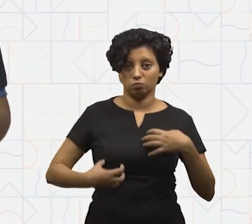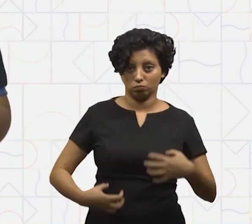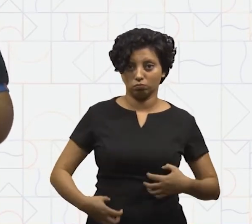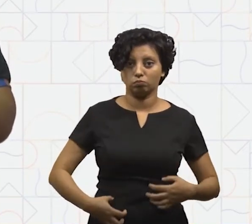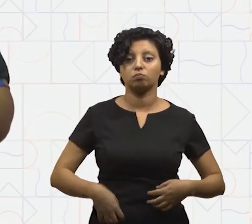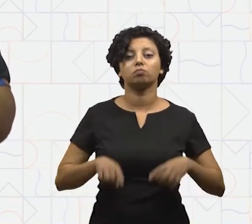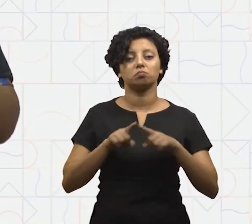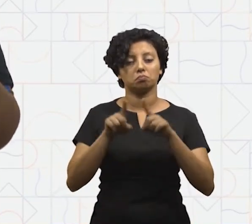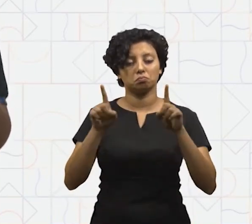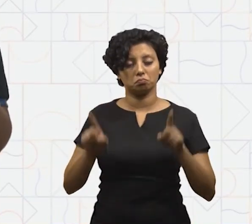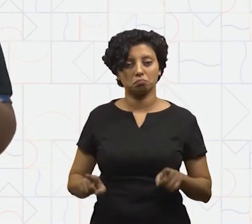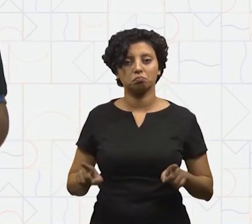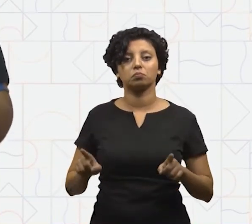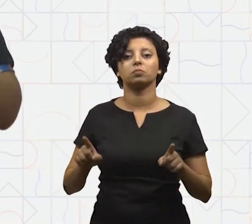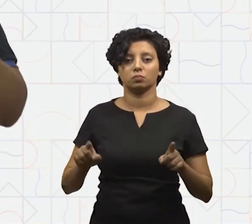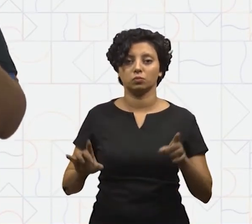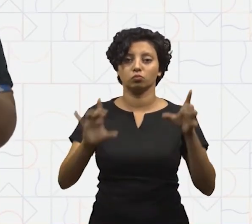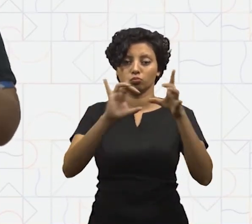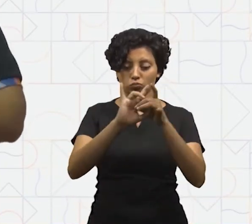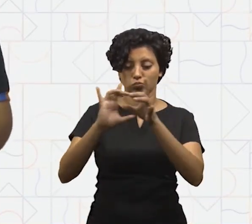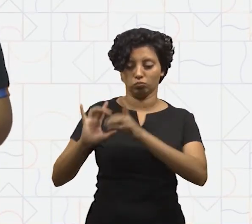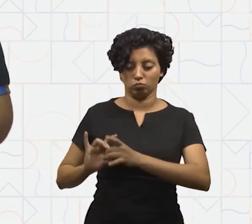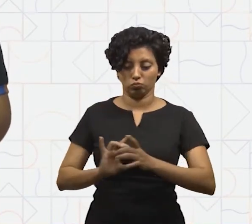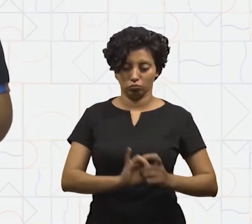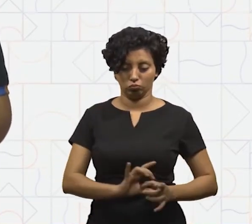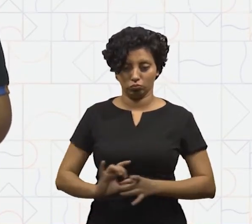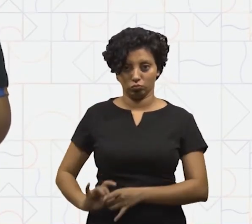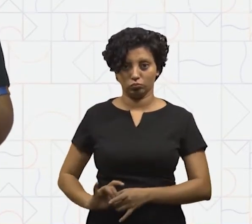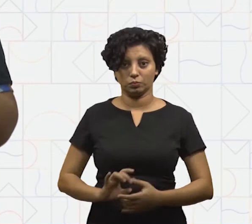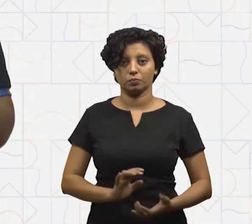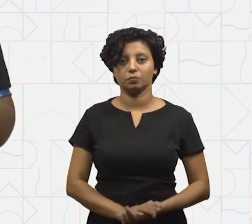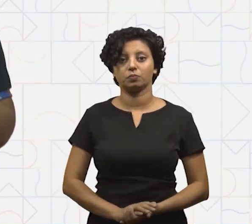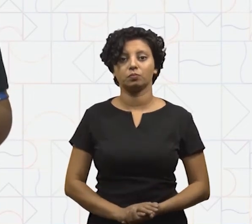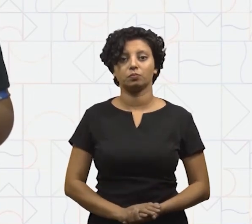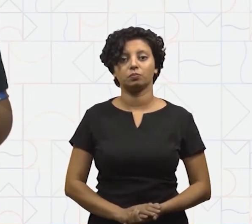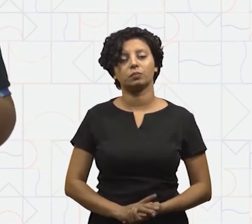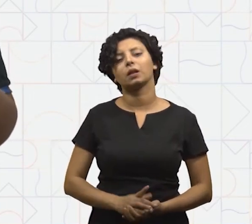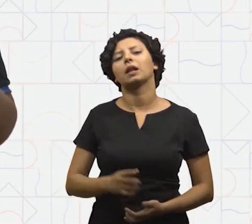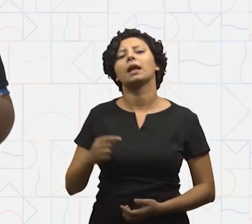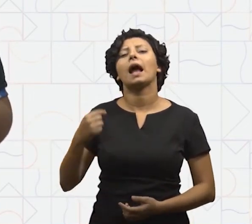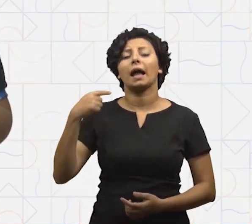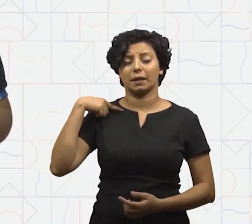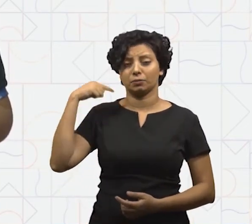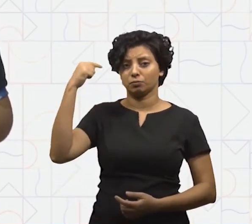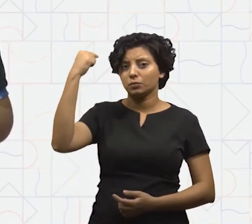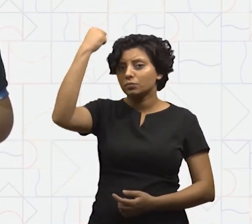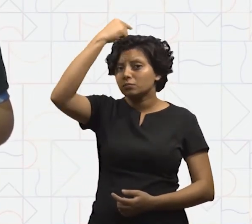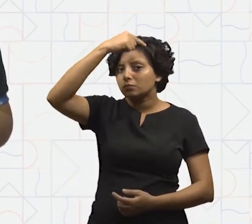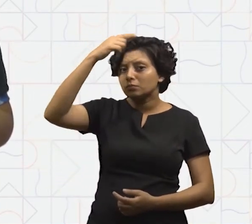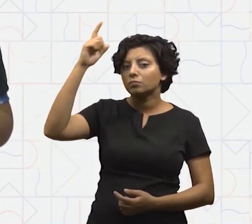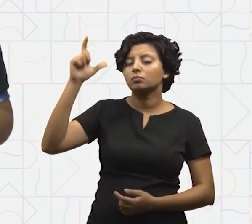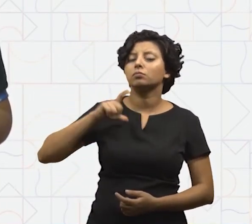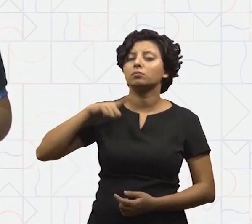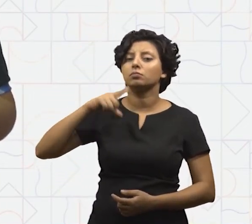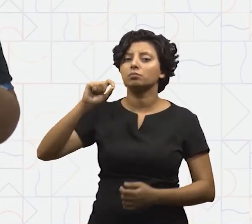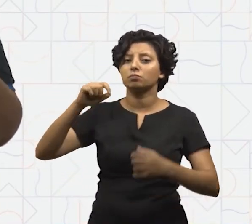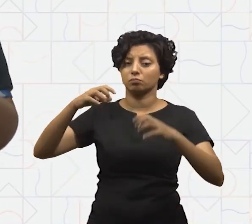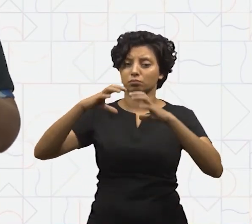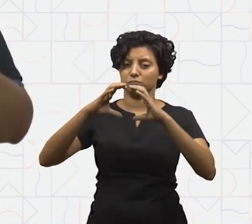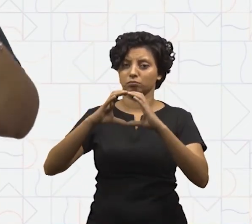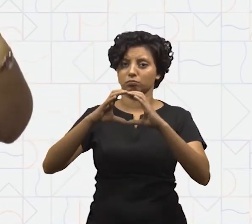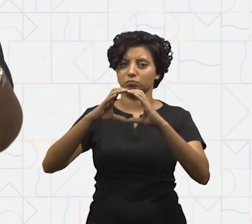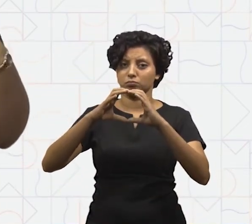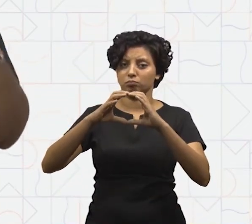do corpo funcionam em conjunto, juntinhos. Dentro da nossa cabeça existe o encéfalo. É